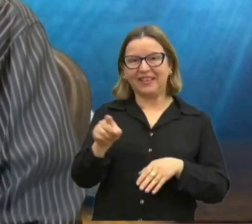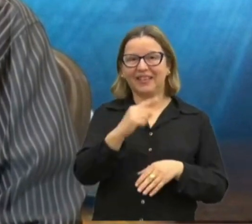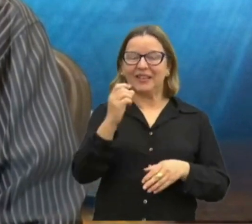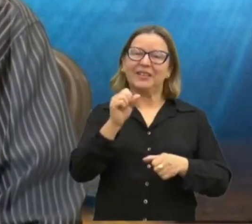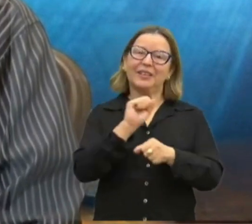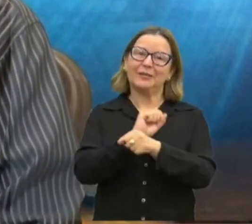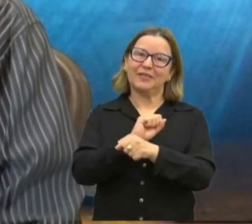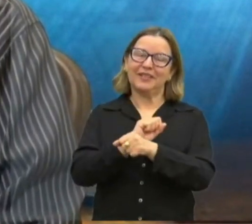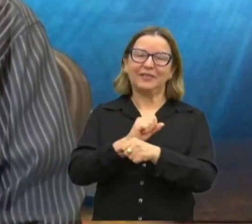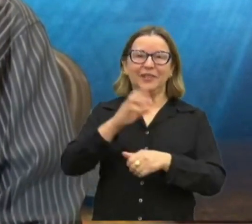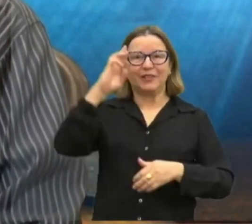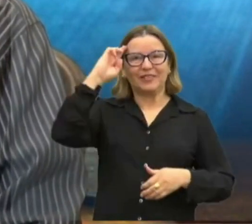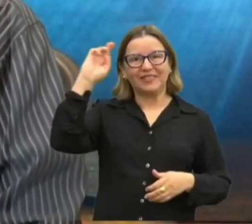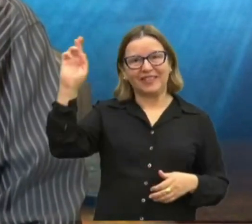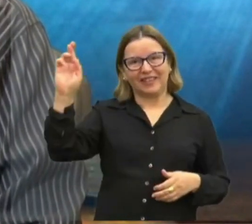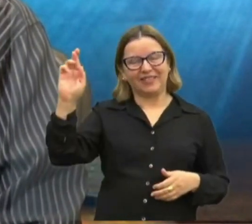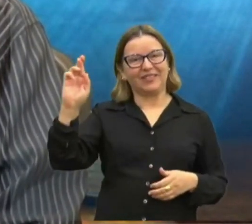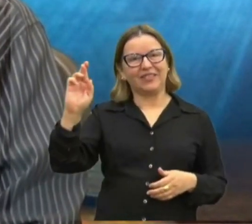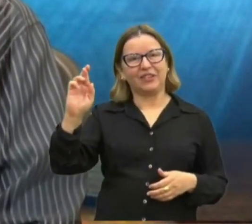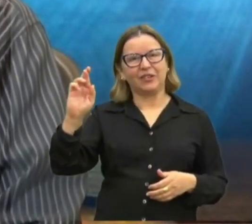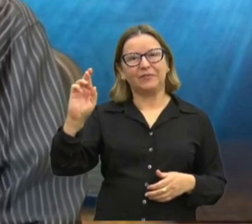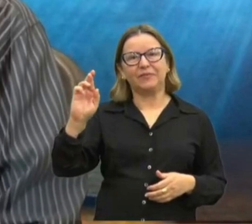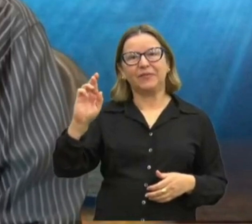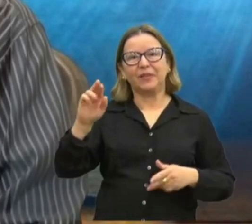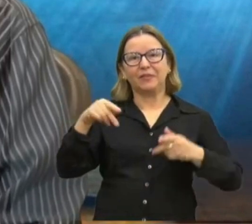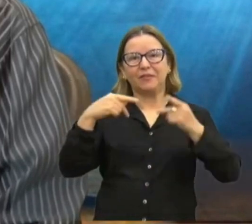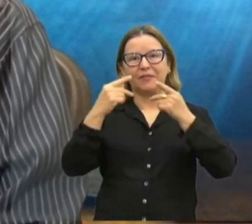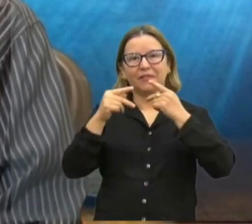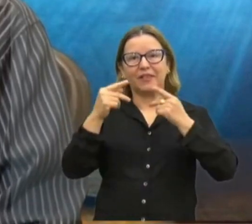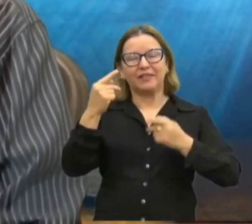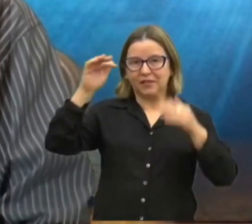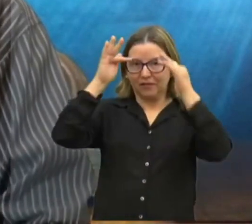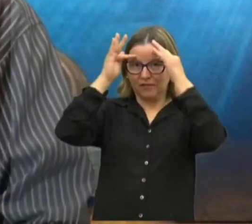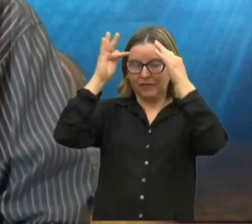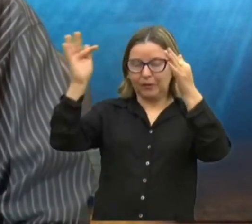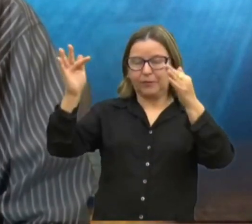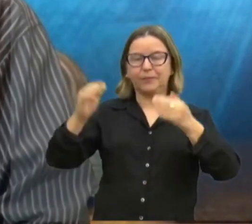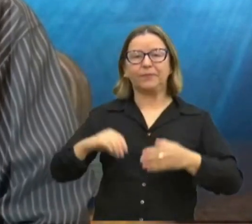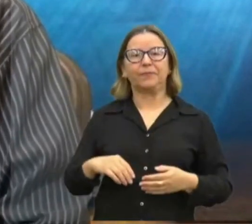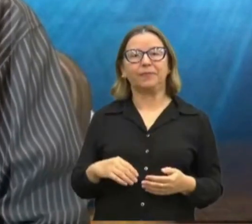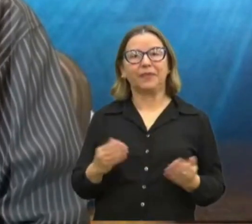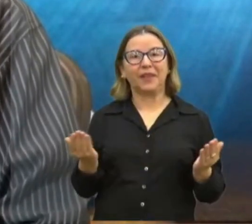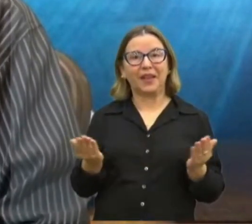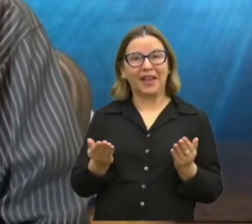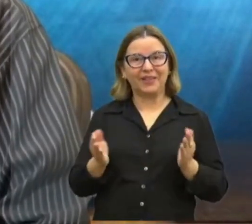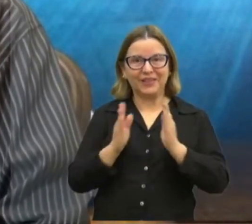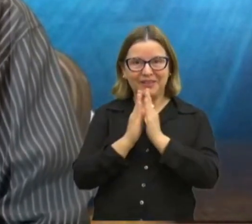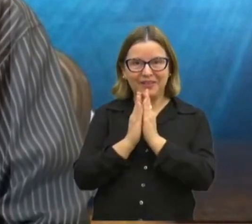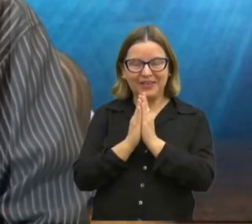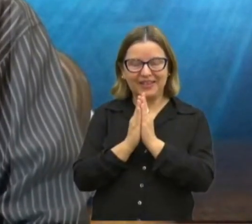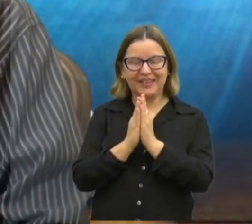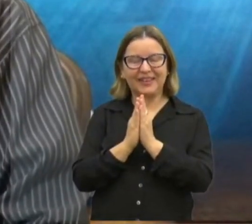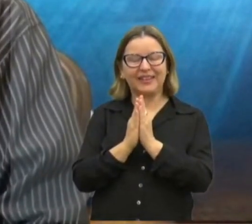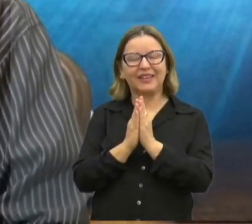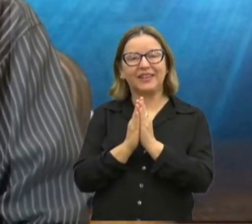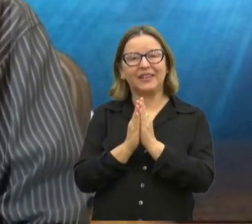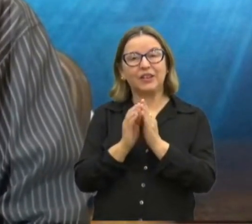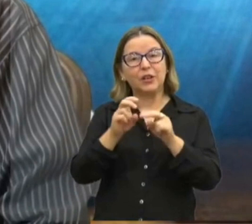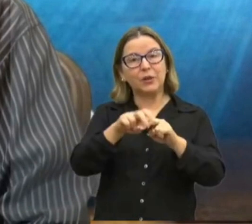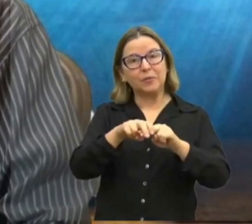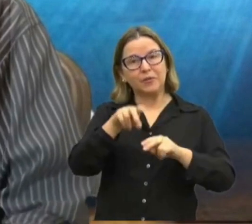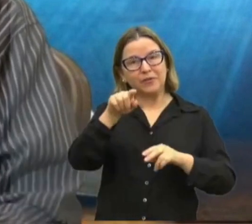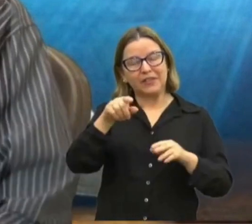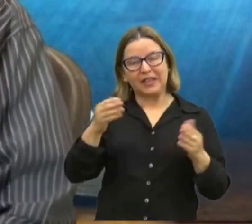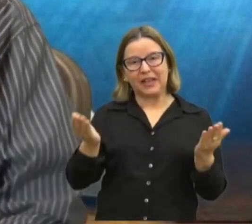Senhor fale através da sua palavra nesta noite. Eu quero orar com você agora e